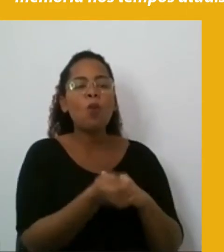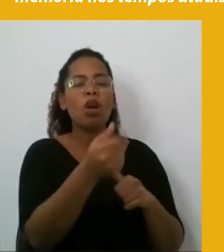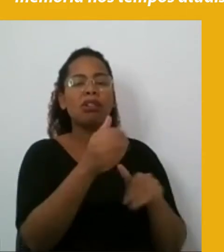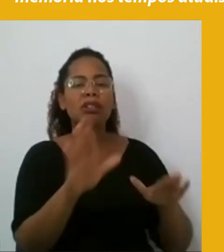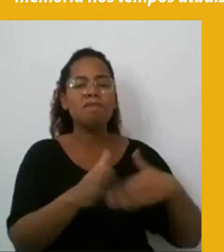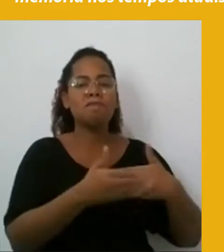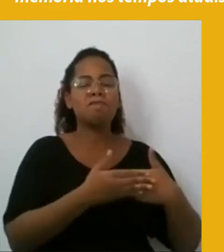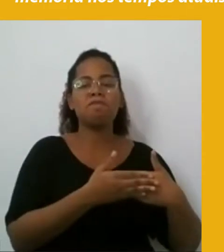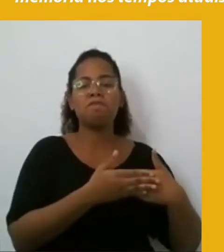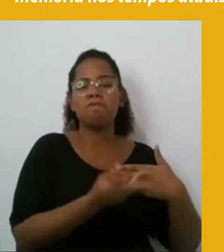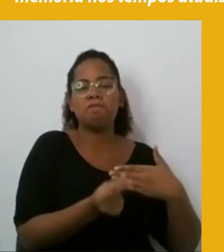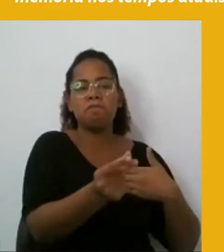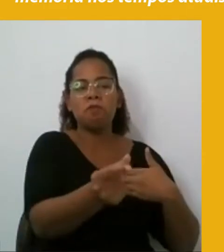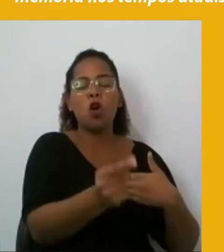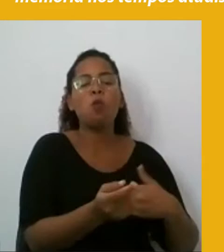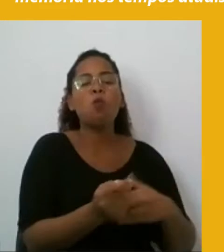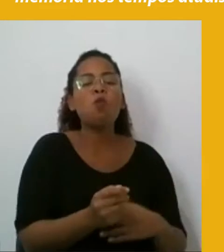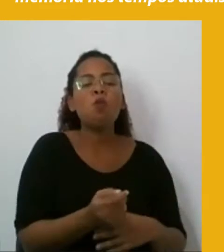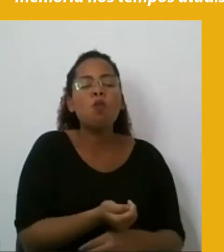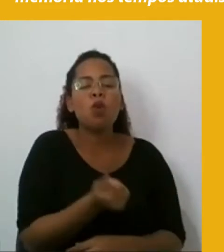museus isso está ocorrendo?